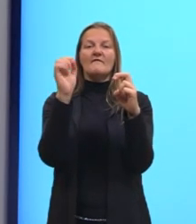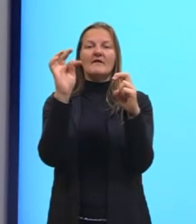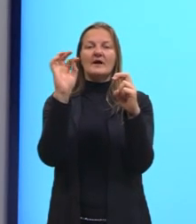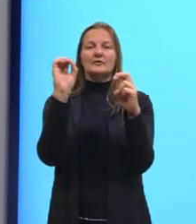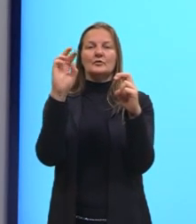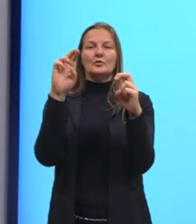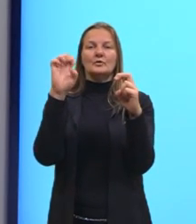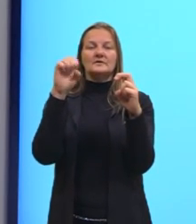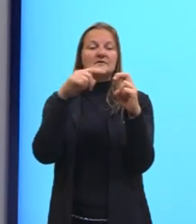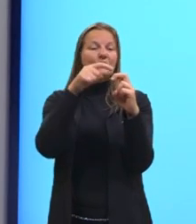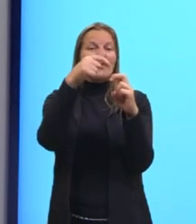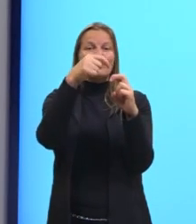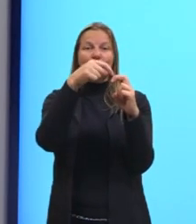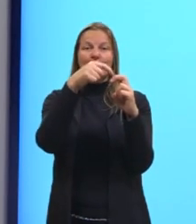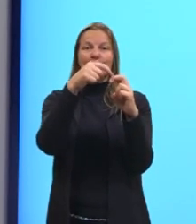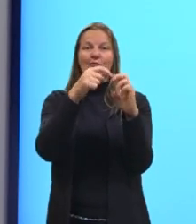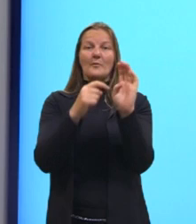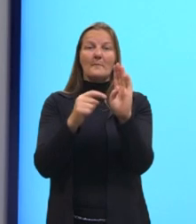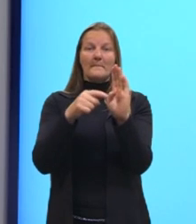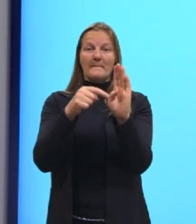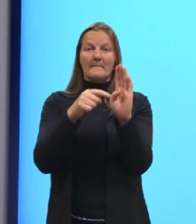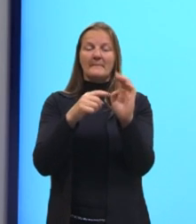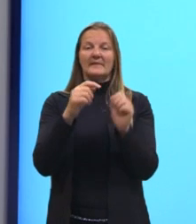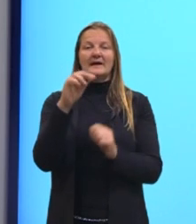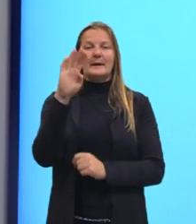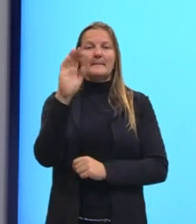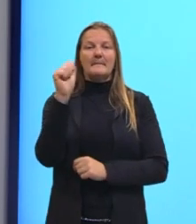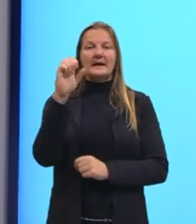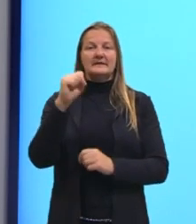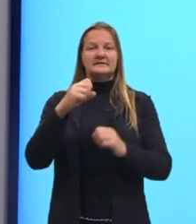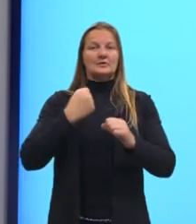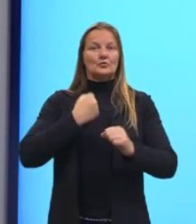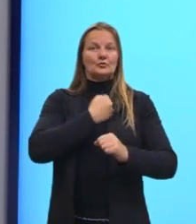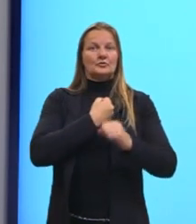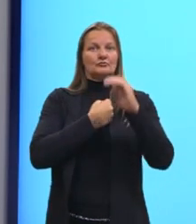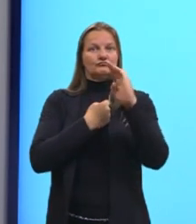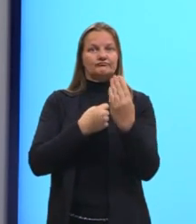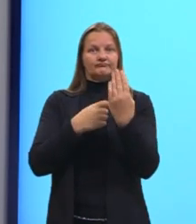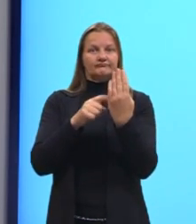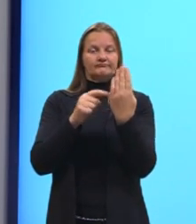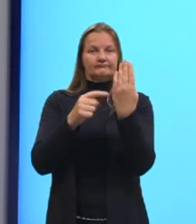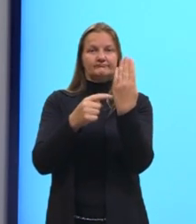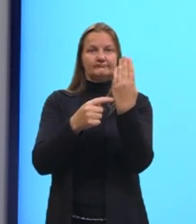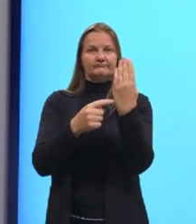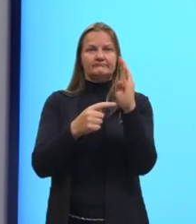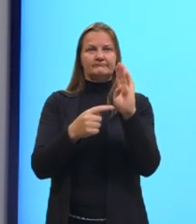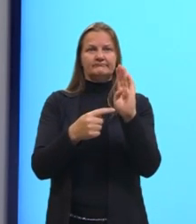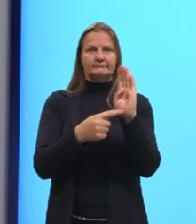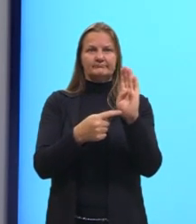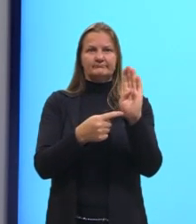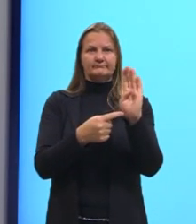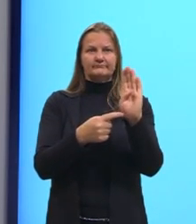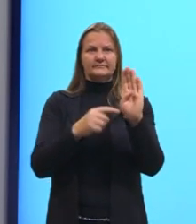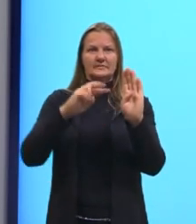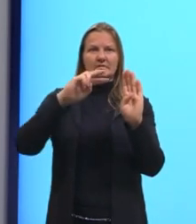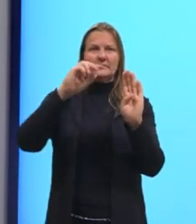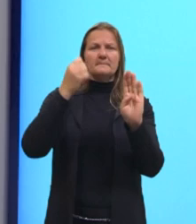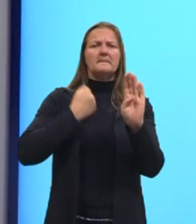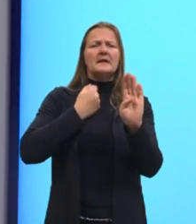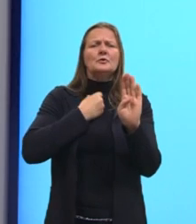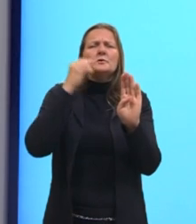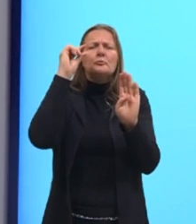aqui de Base é o número grandão né da potência então nós temos a base e aquele número